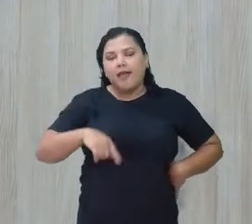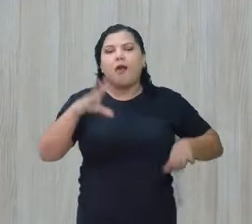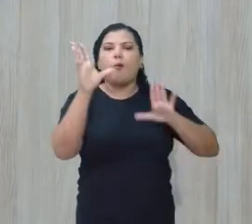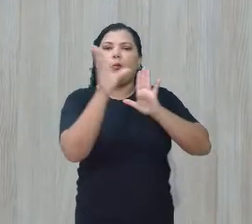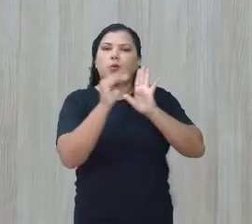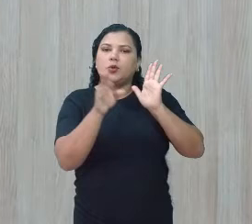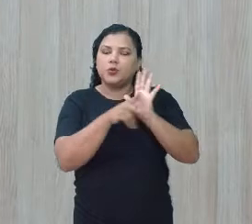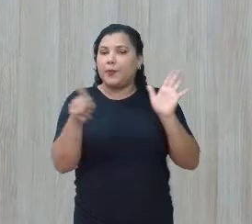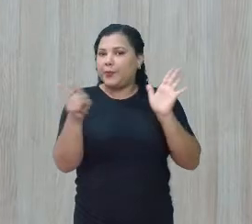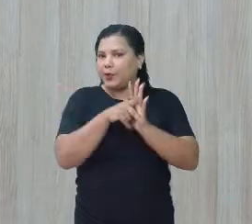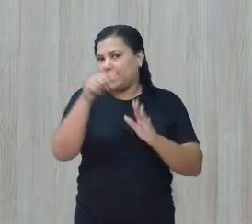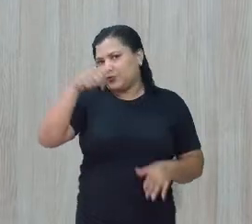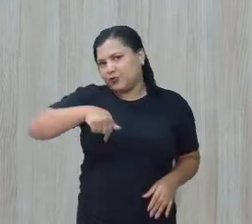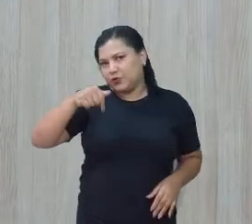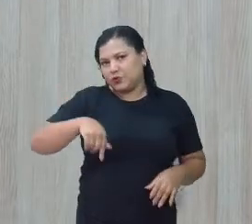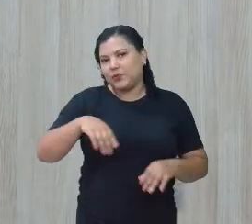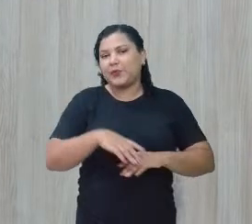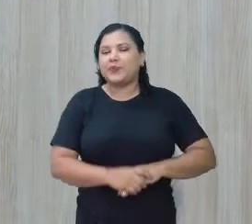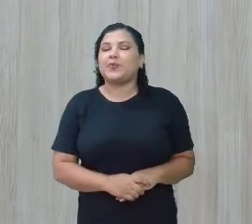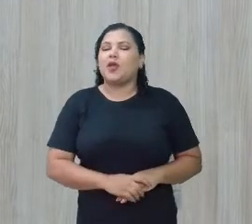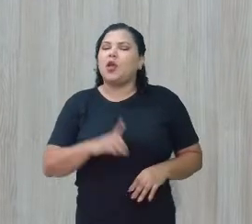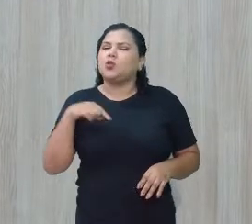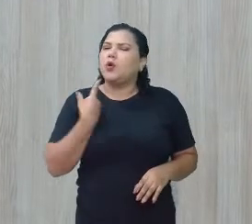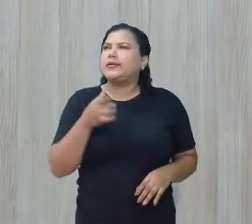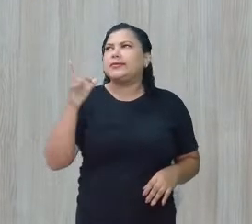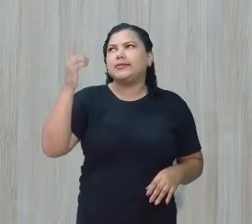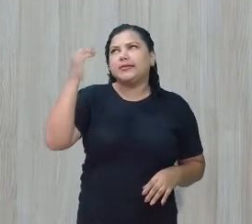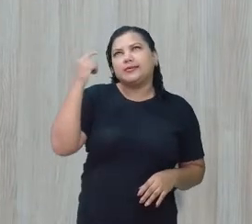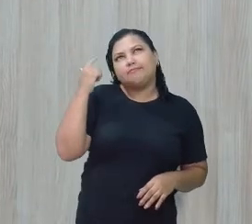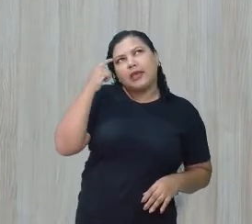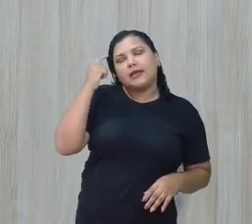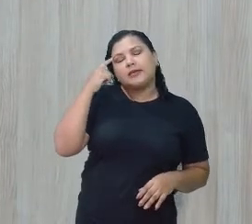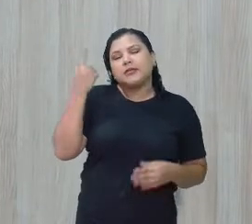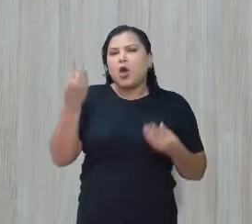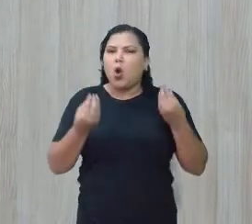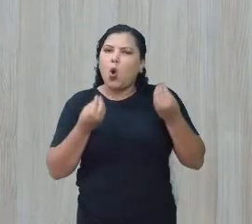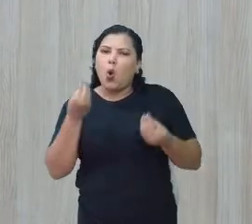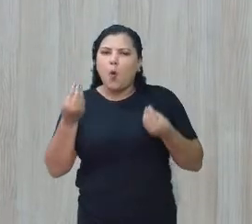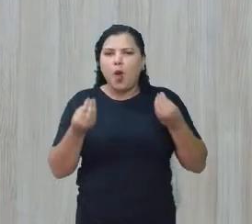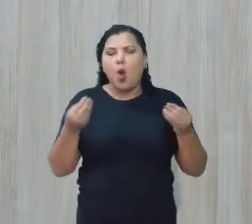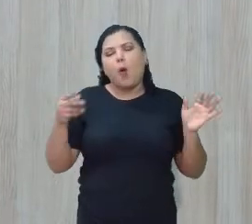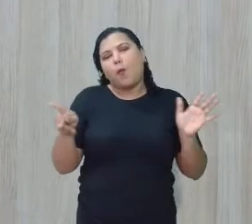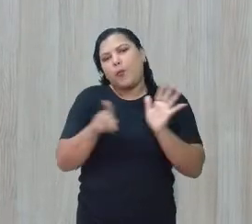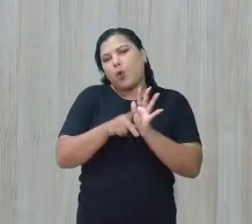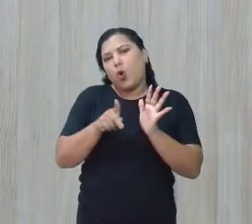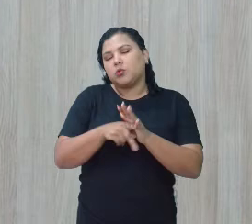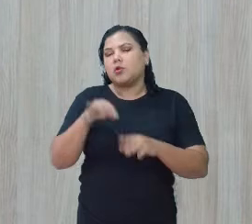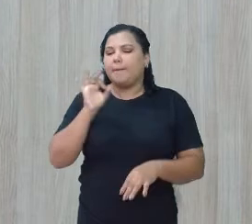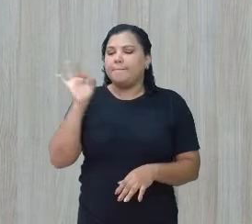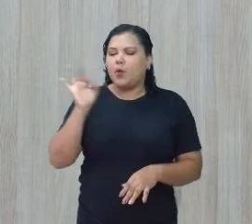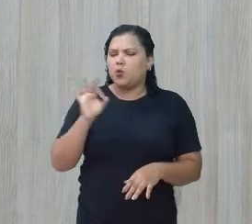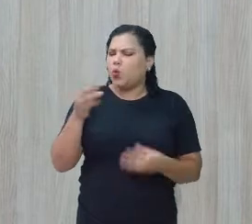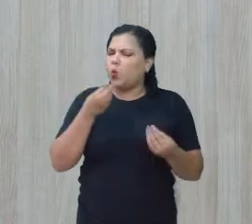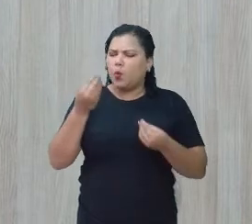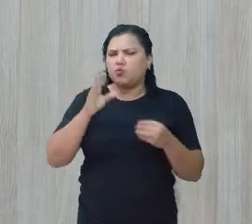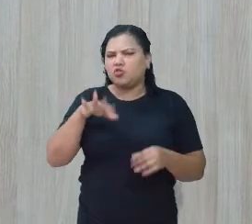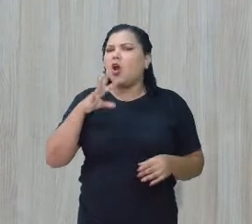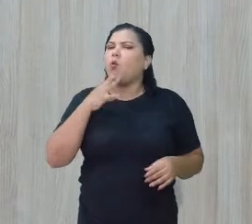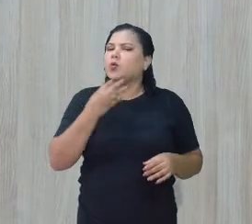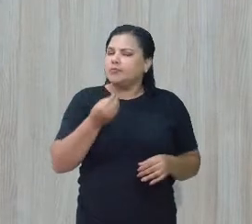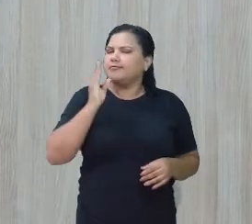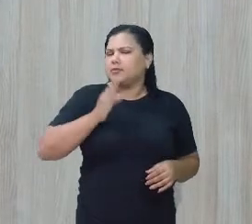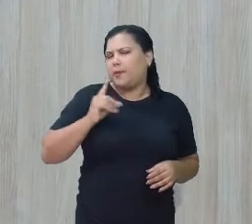conteúdo de hoje, por mais que a gente já tenha a ideia de como ele se comporta, aqui no sexto ano a gente começa a aprender